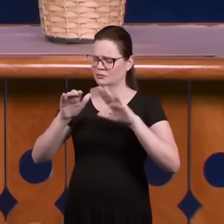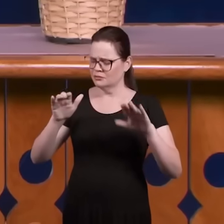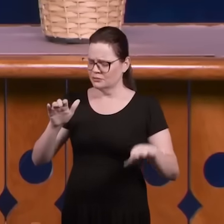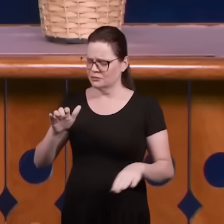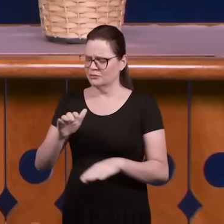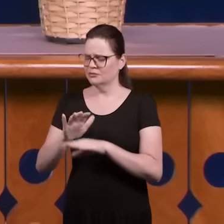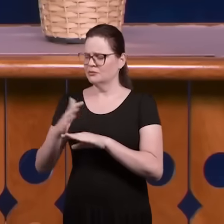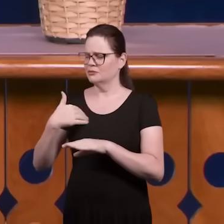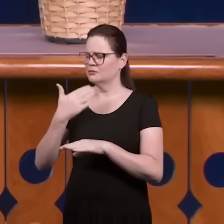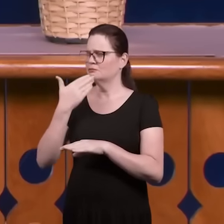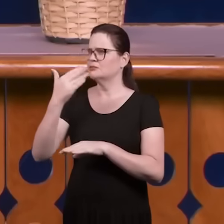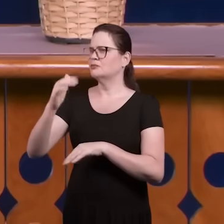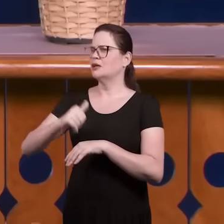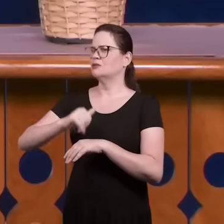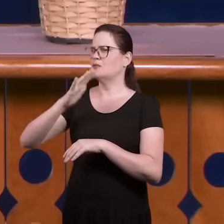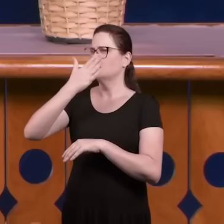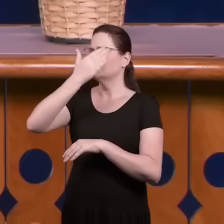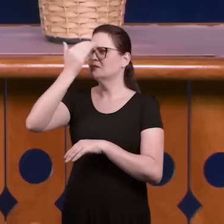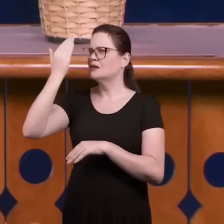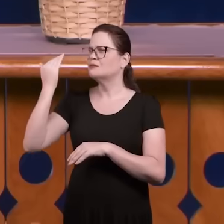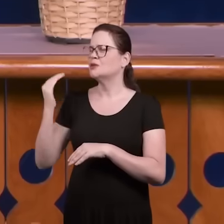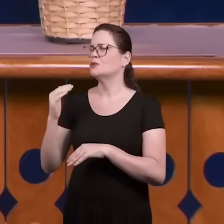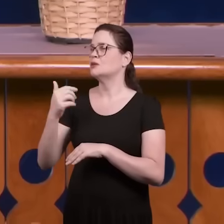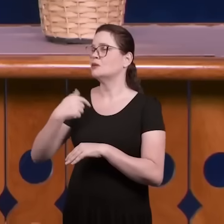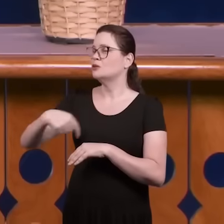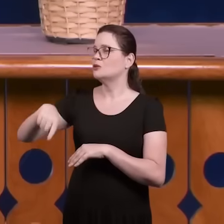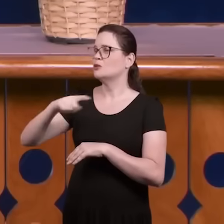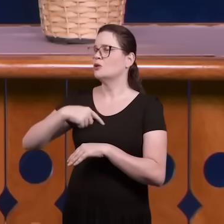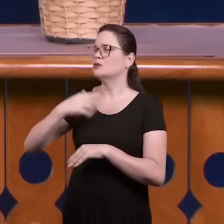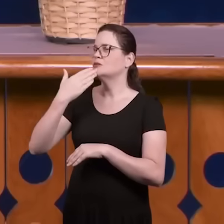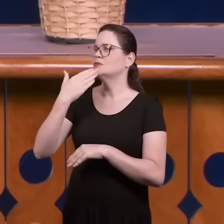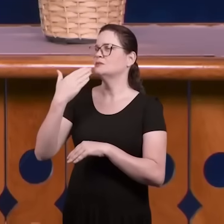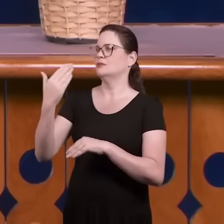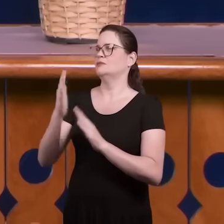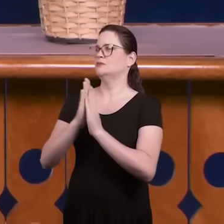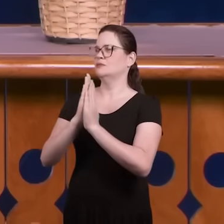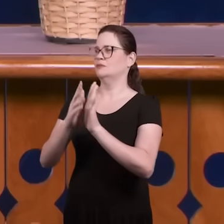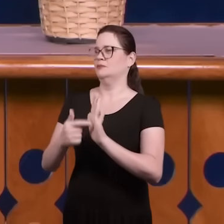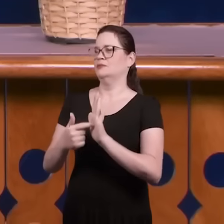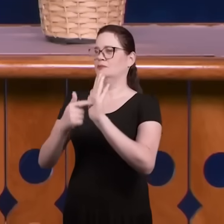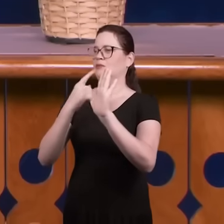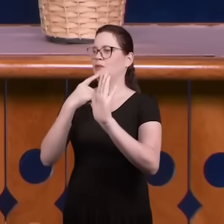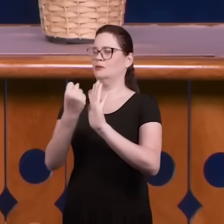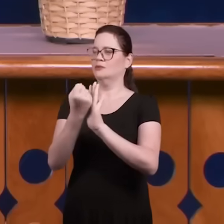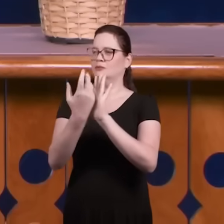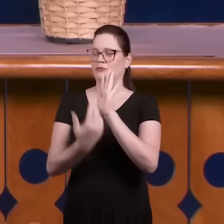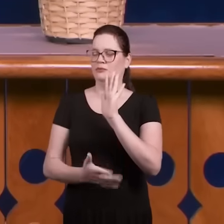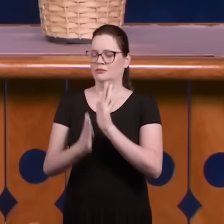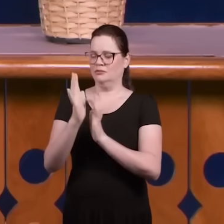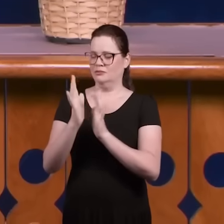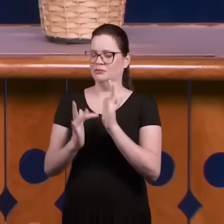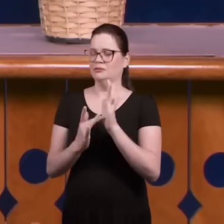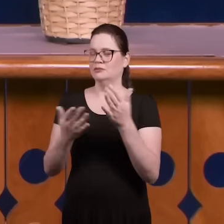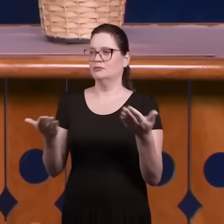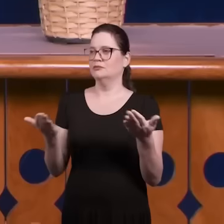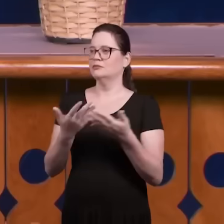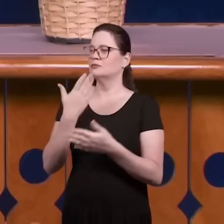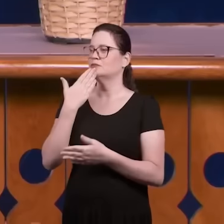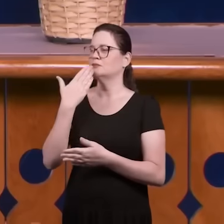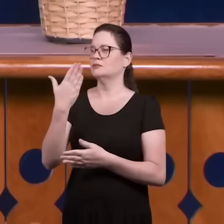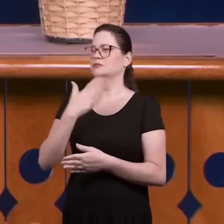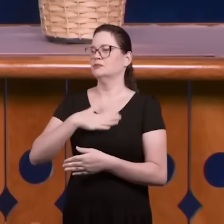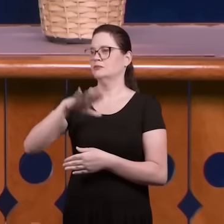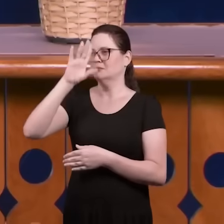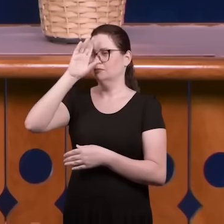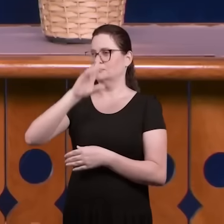a nossa sabedoria, mas apresentamos ao Senhor o sangue de Jesus e pedindo a Deus